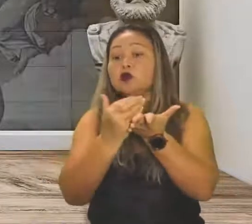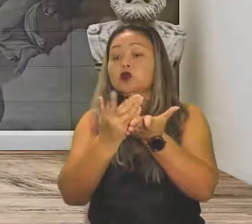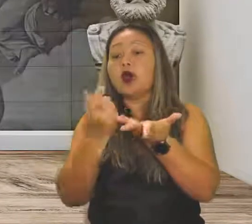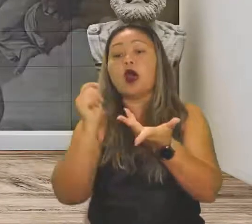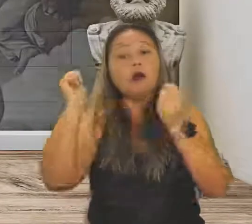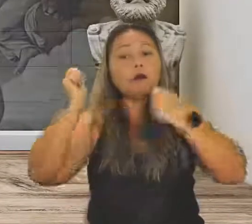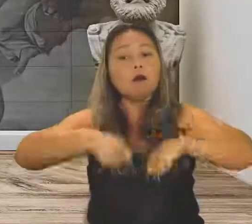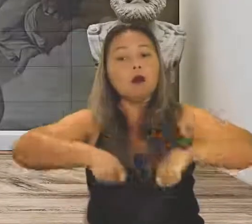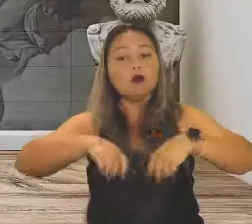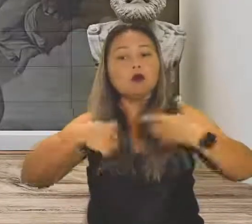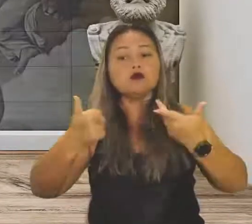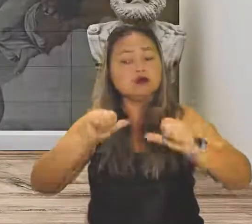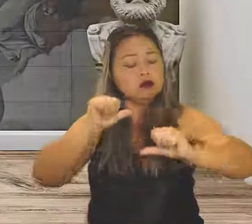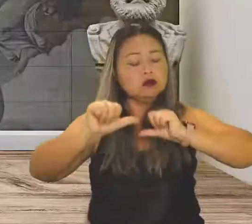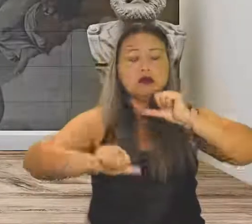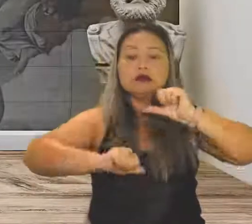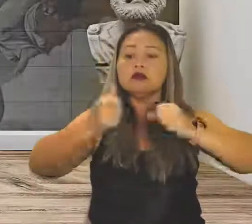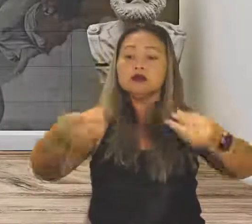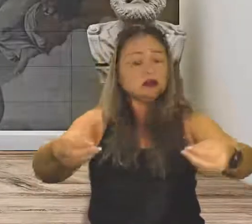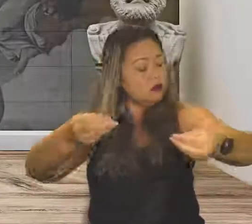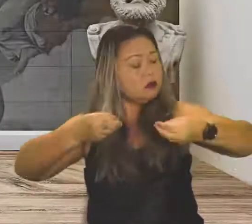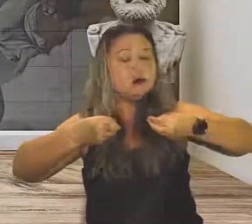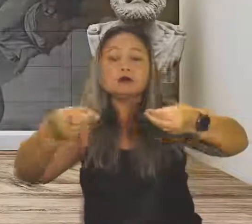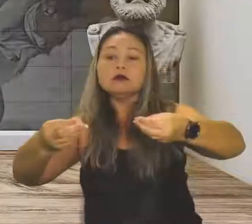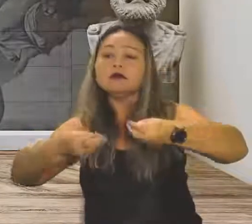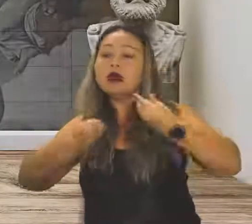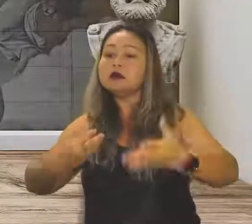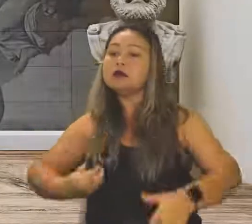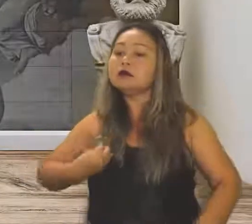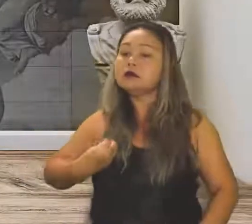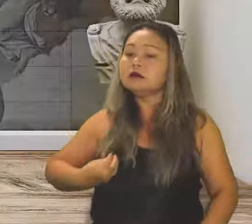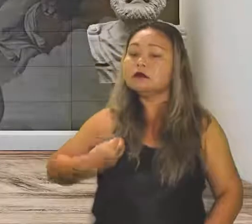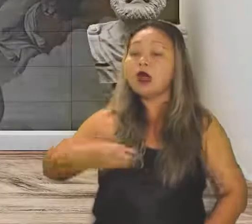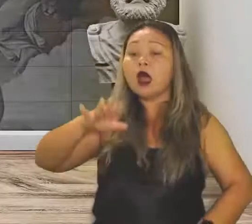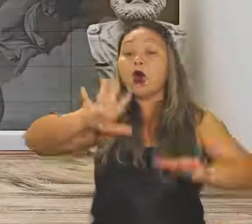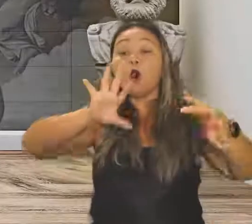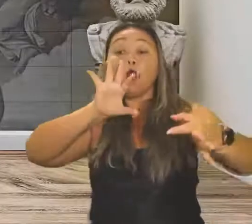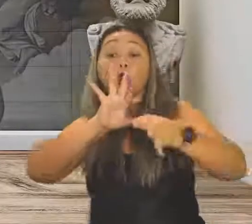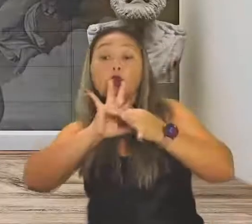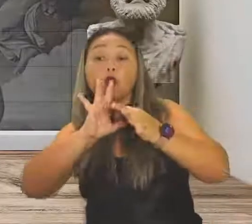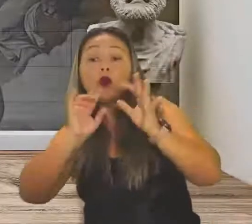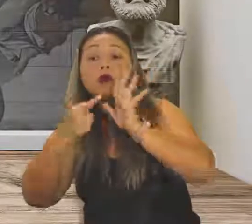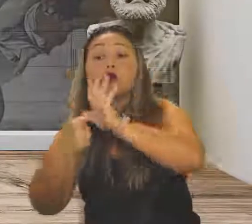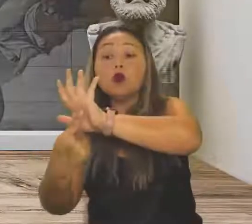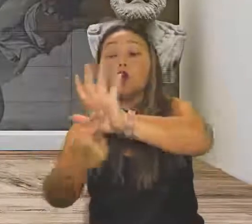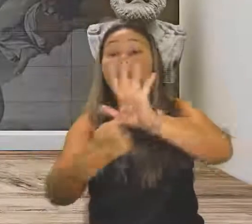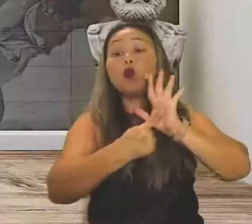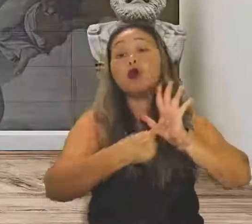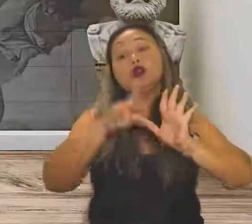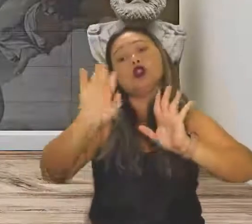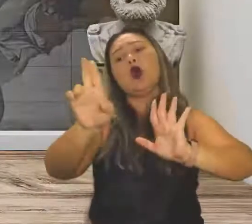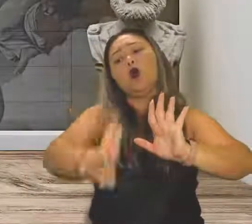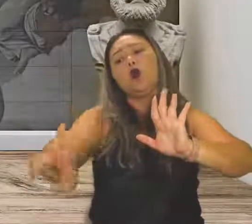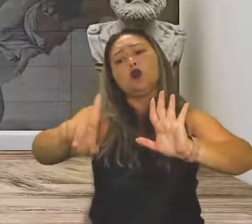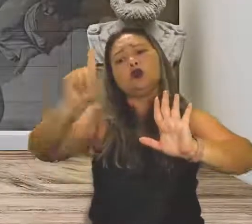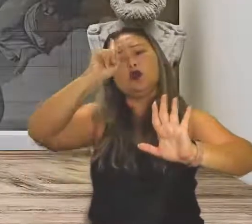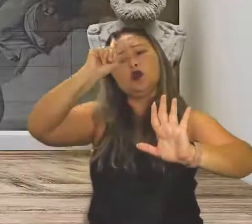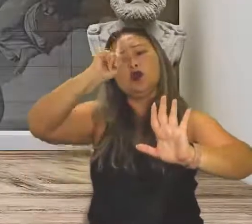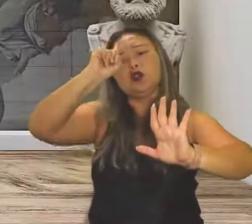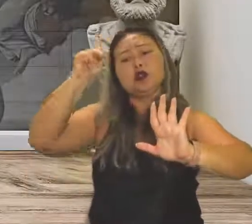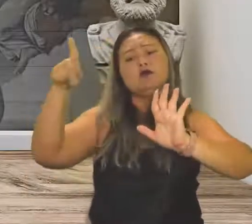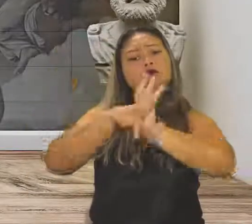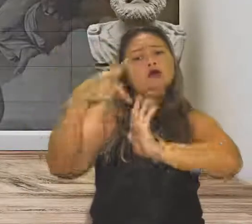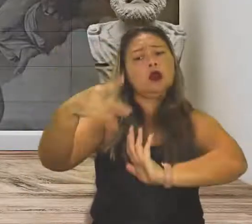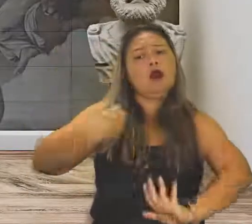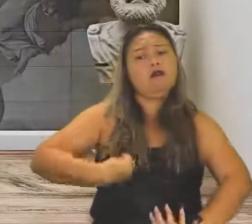vão poder transformar e trazê-la para a sua vida. Algum contexto nós apresentamos que vocês já usam no seu dia a dia. Então